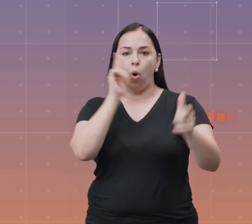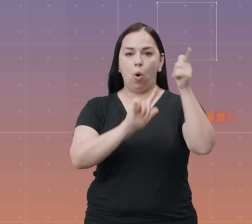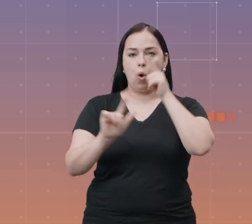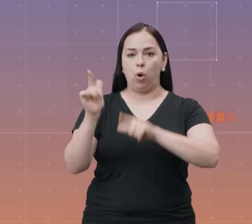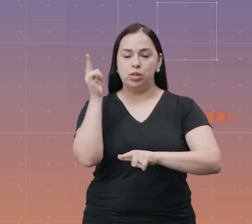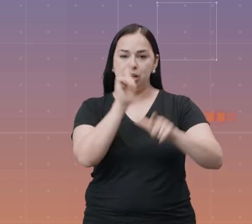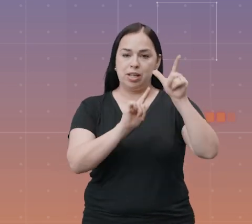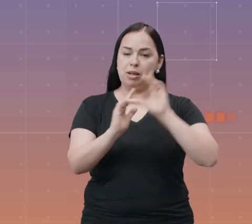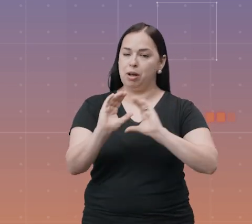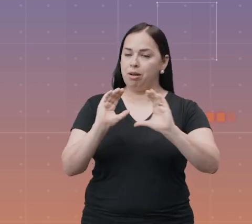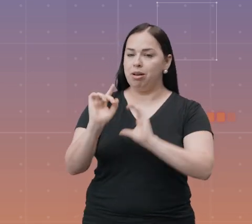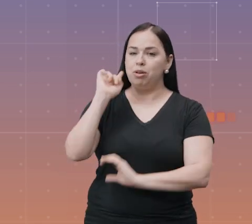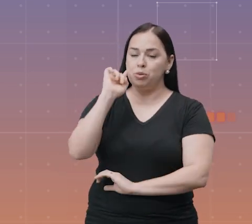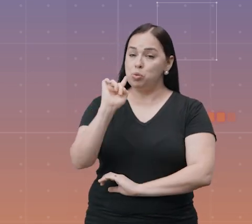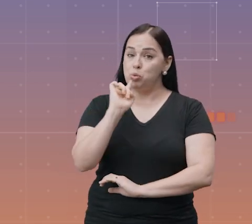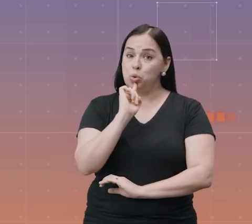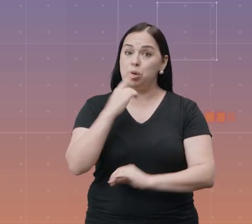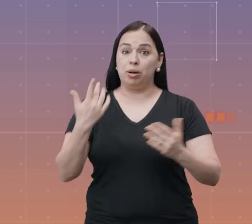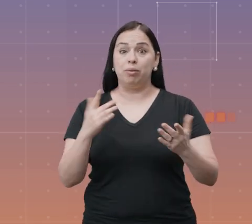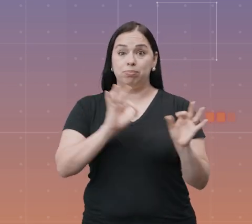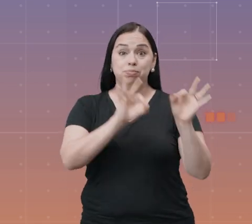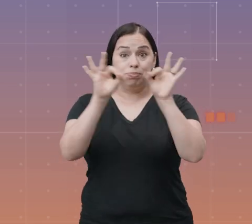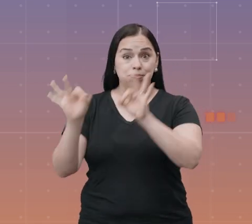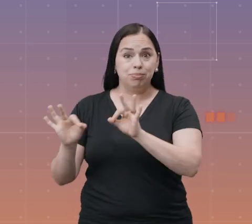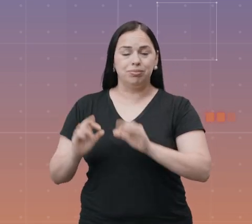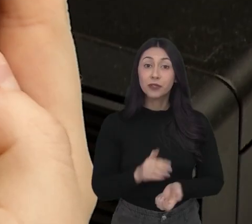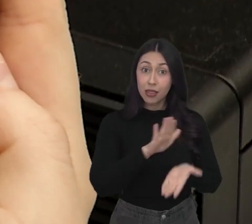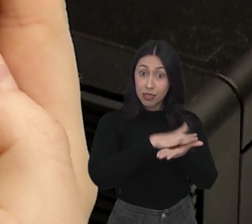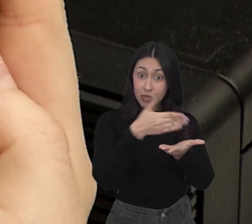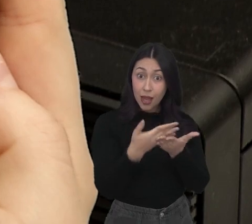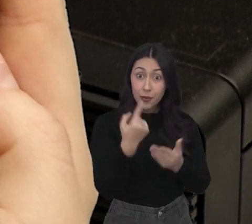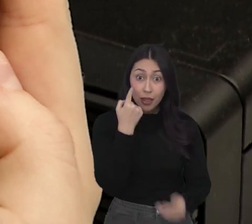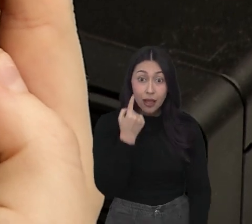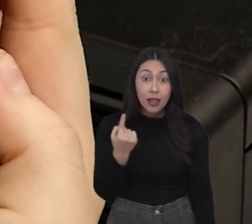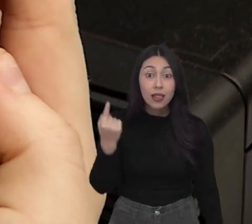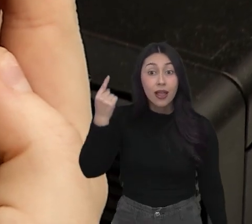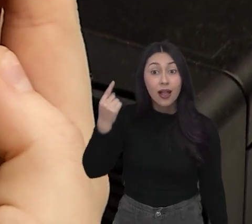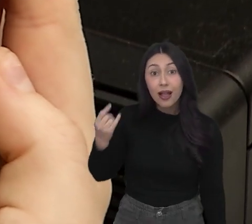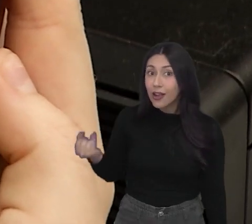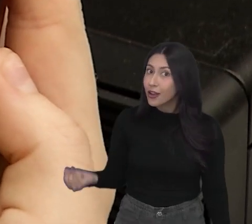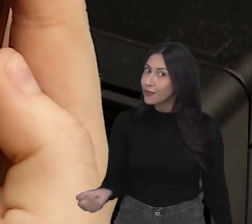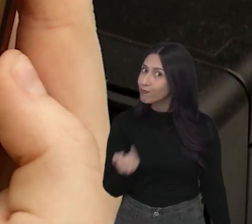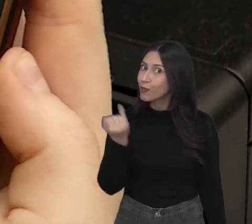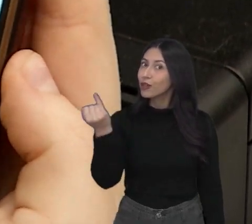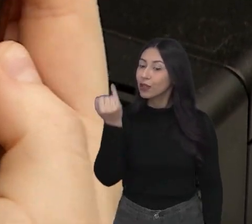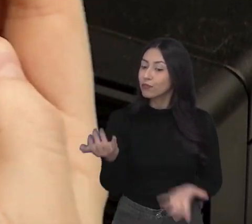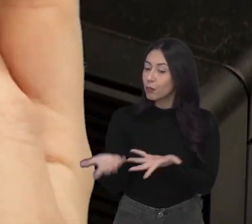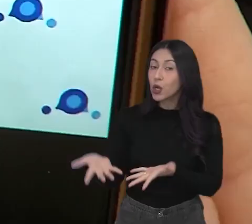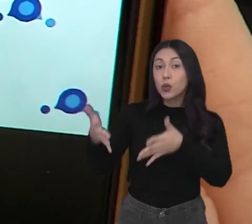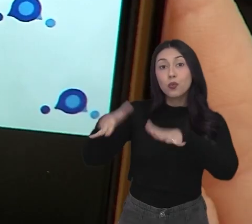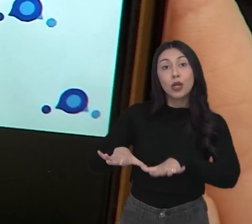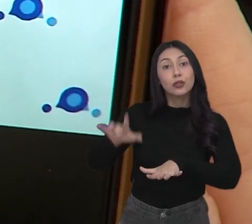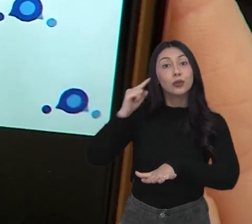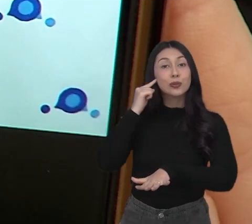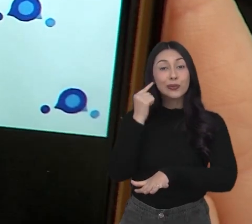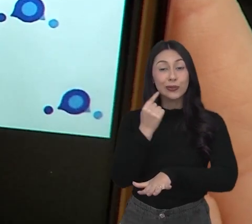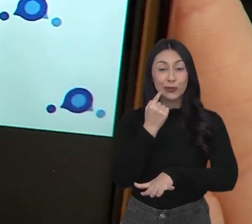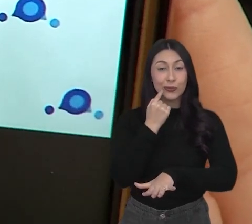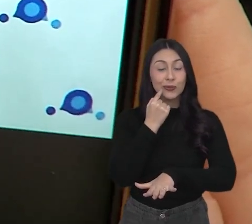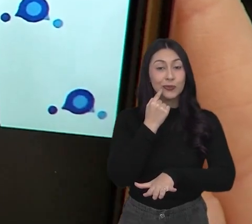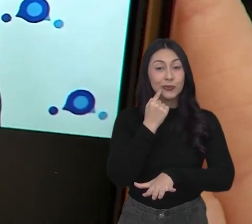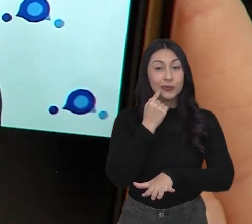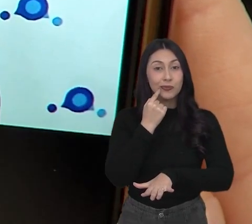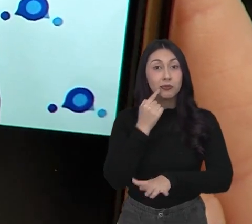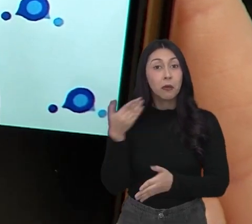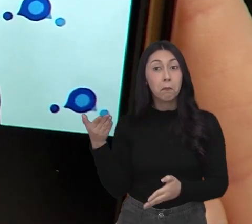comunicação com pessoas surdas. Confira na reportagem. Essa intérprete de Libras na tela tem sido importante na inclusão